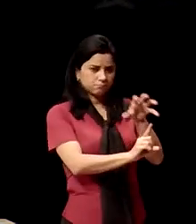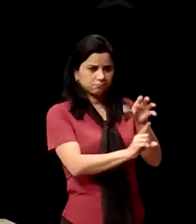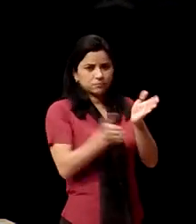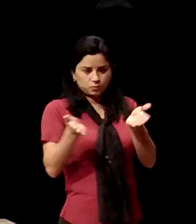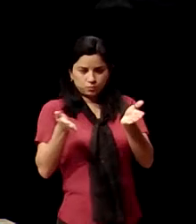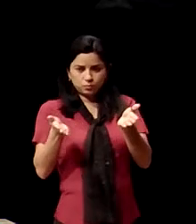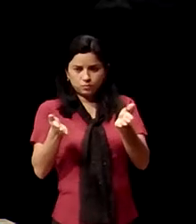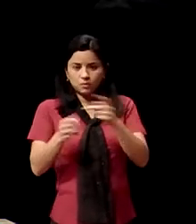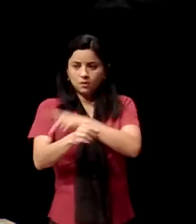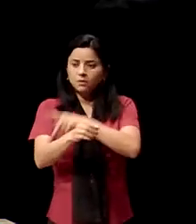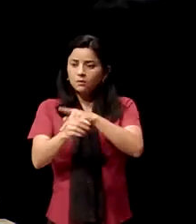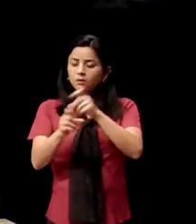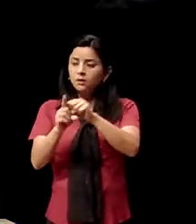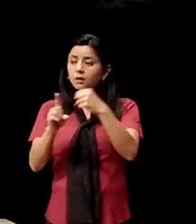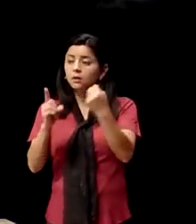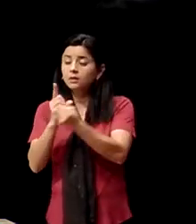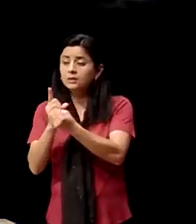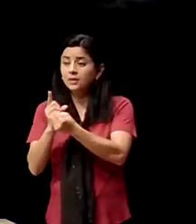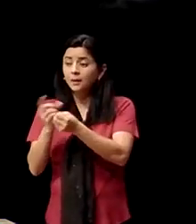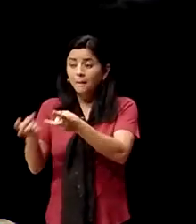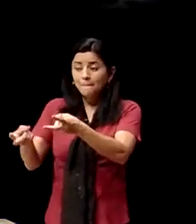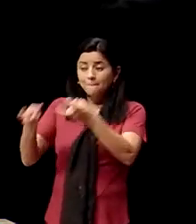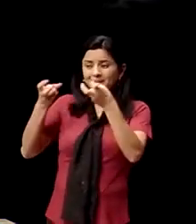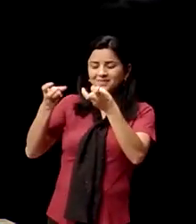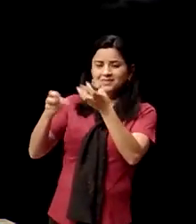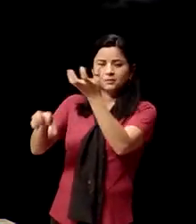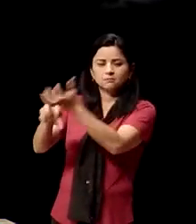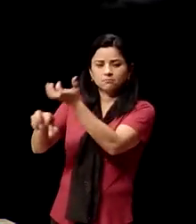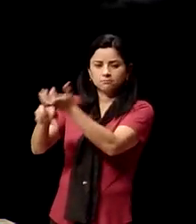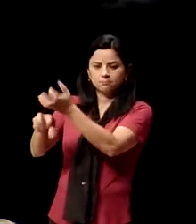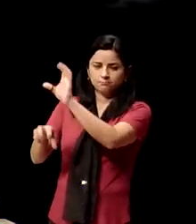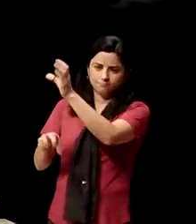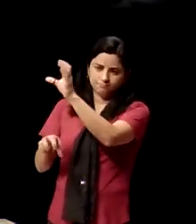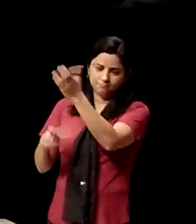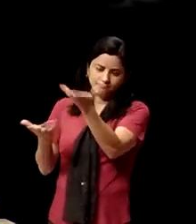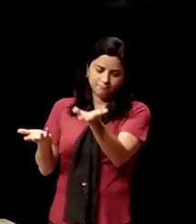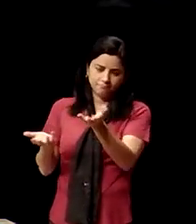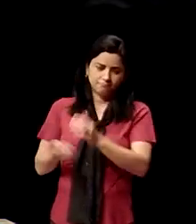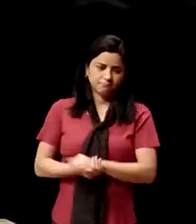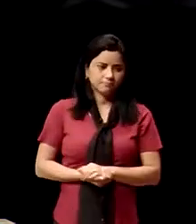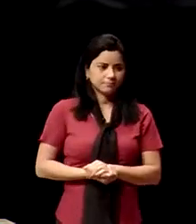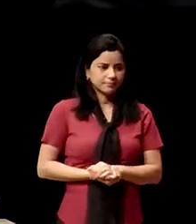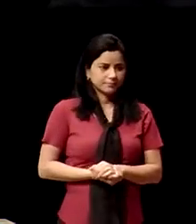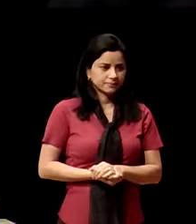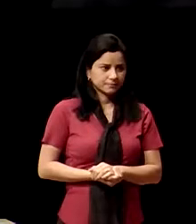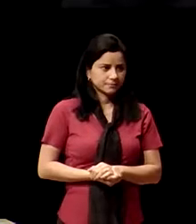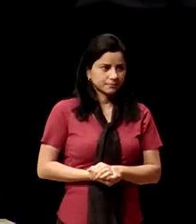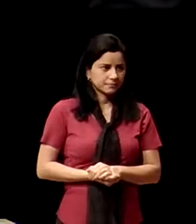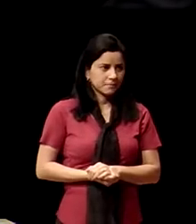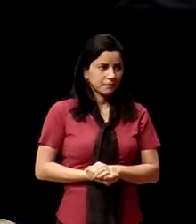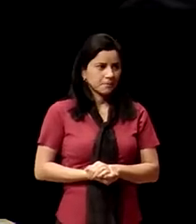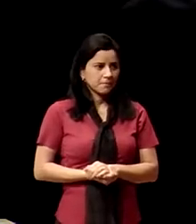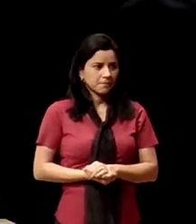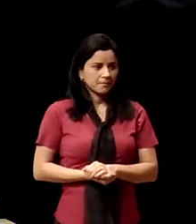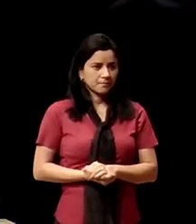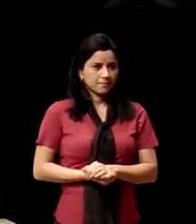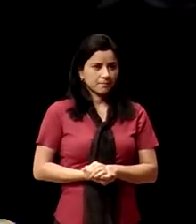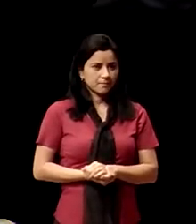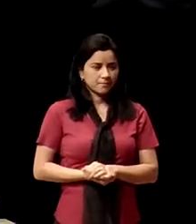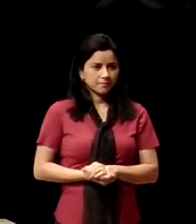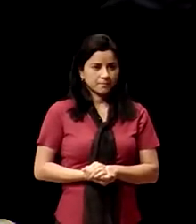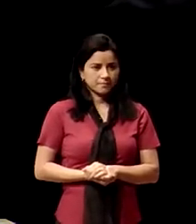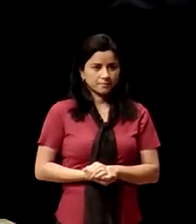hoje na pedagogia social vista como uma disciplina científica. So there are